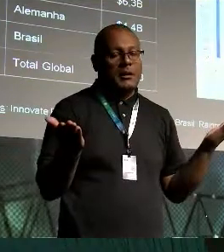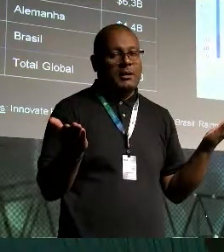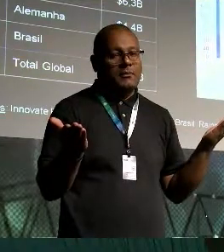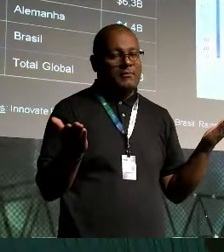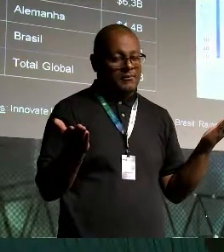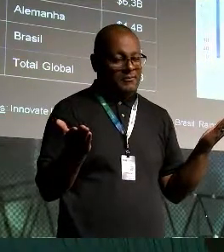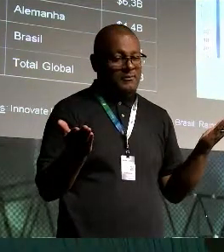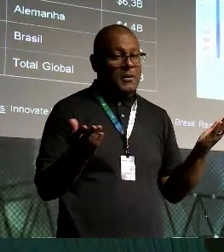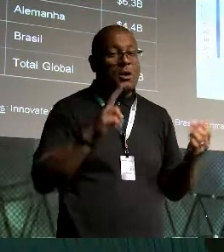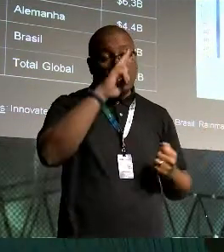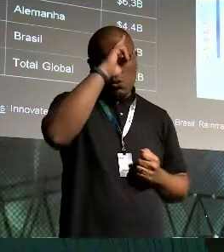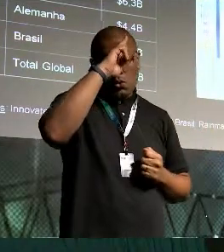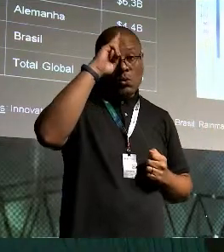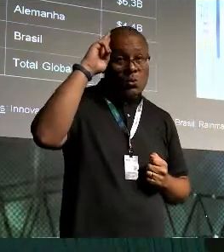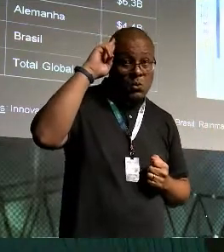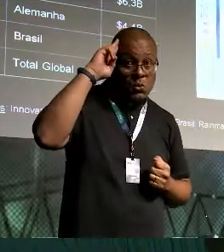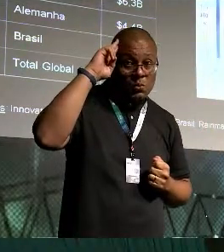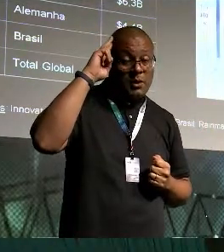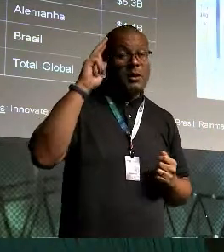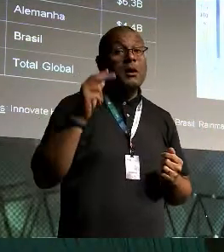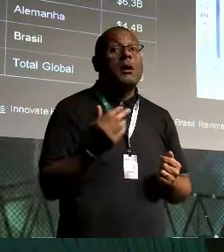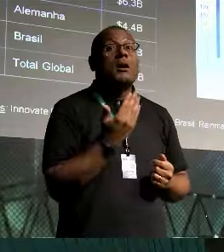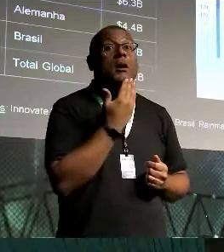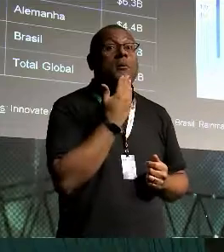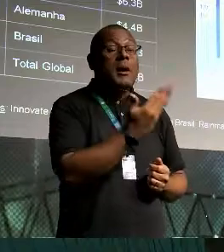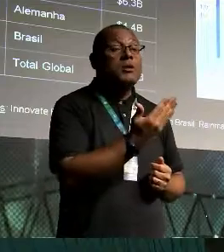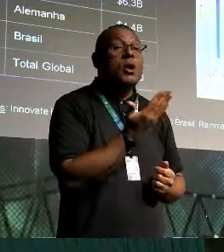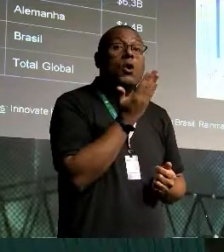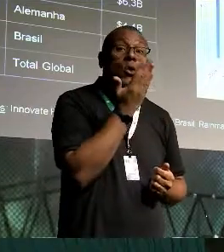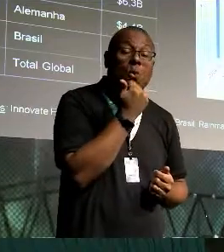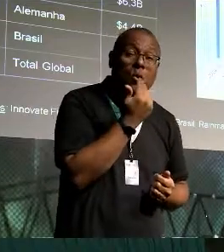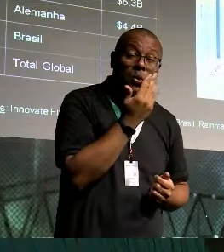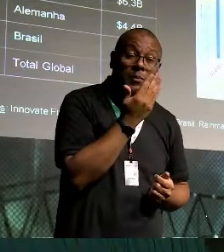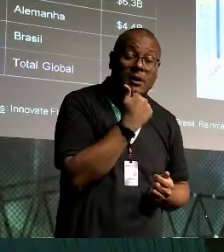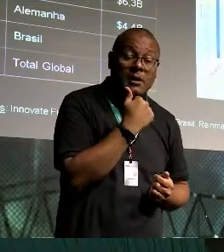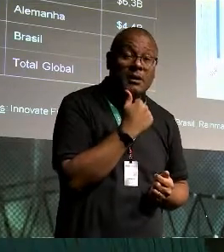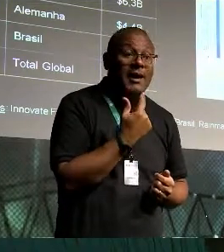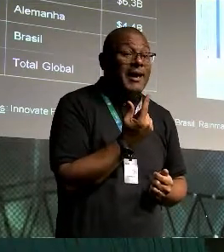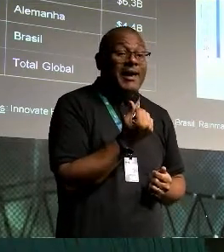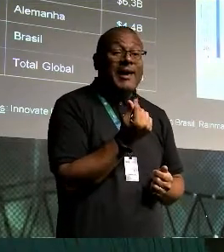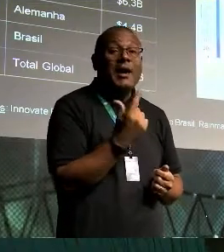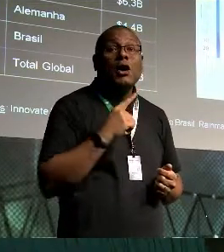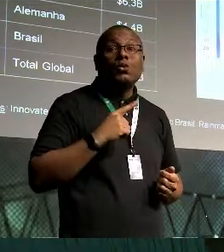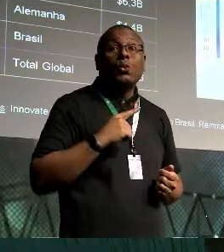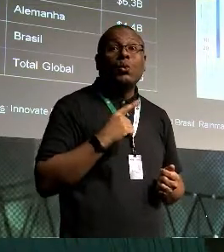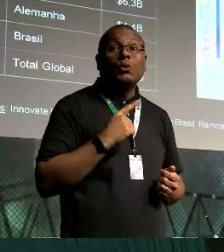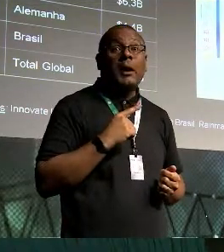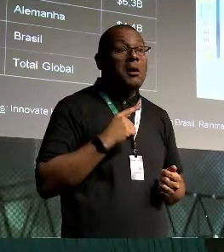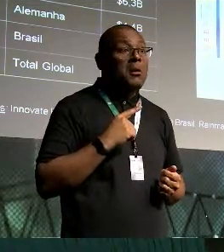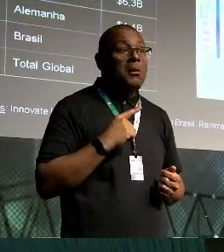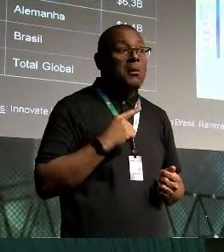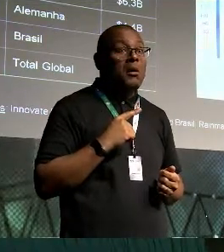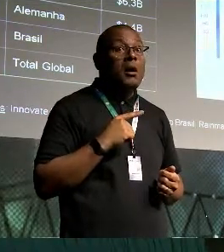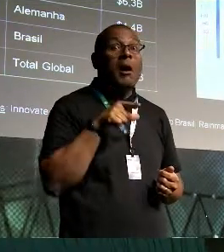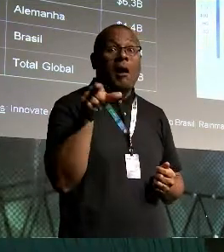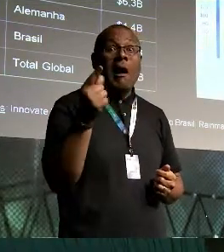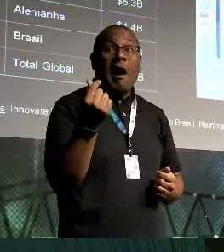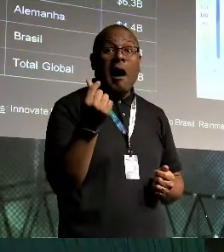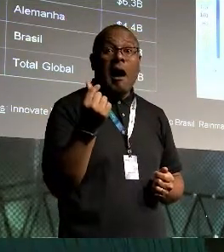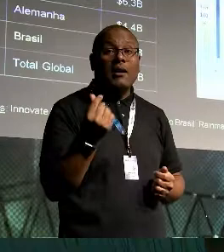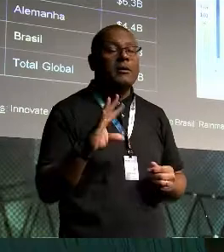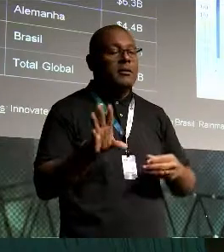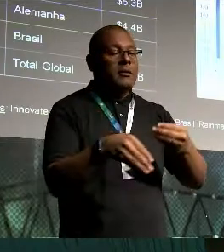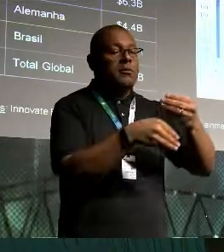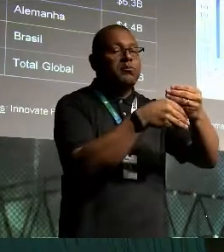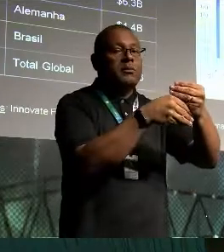pede um Uber, se ele pede uma comida, então, e ele não tem todo o saldo na sua conta, a Ant Financial ia lá e